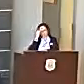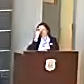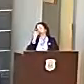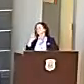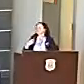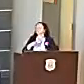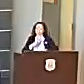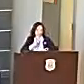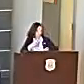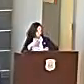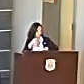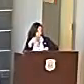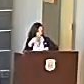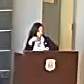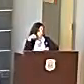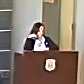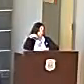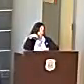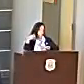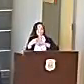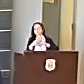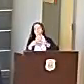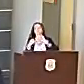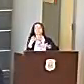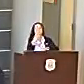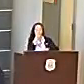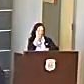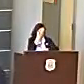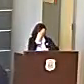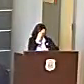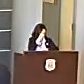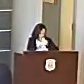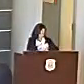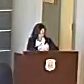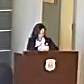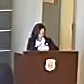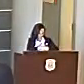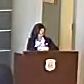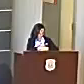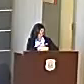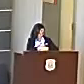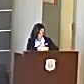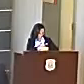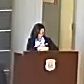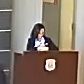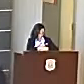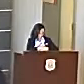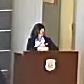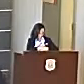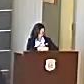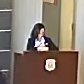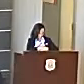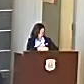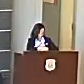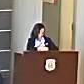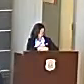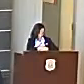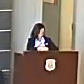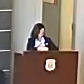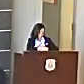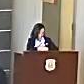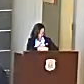pessoas com deficiência compraria passagens comuns como qualquer outro cidadão só para ver no que ia dar o